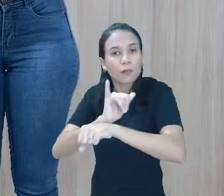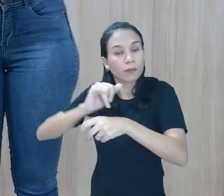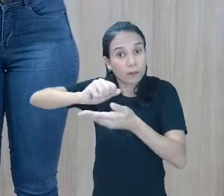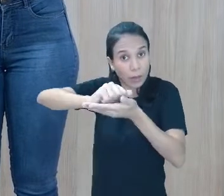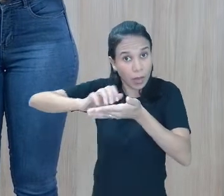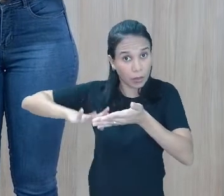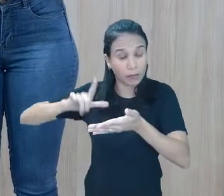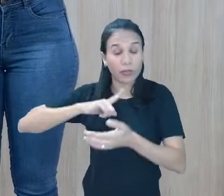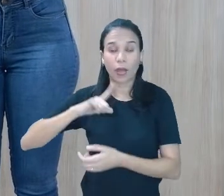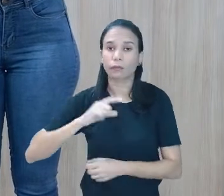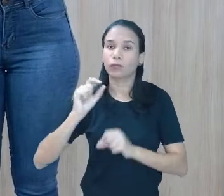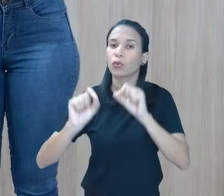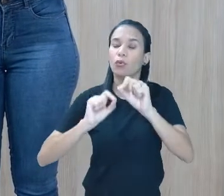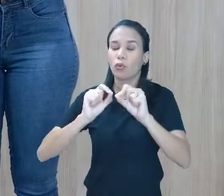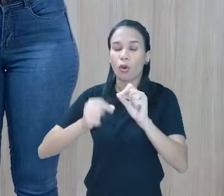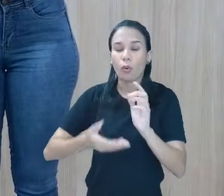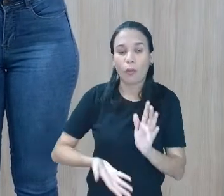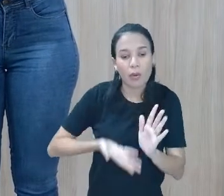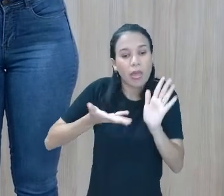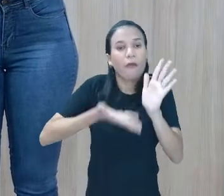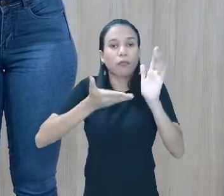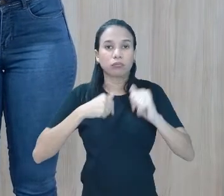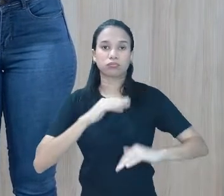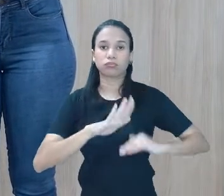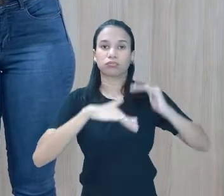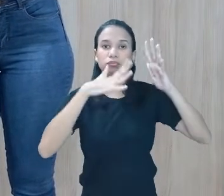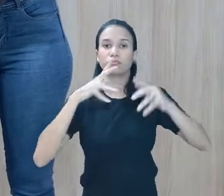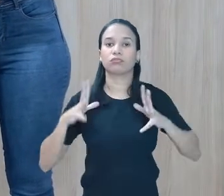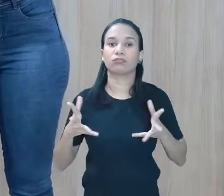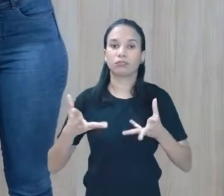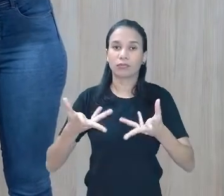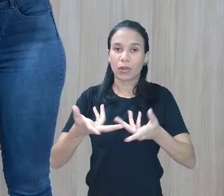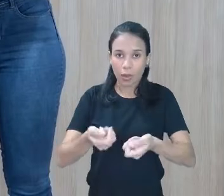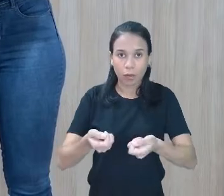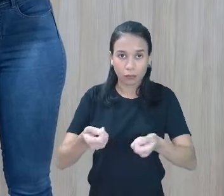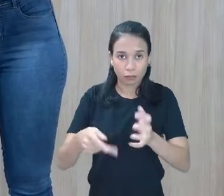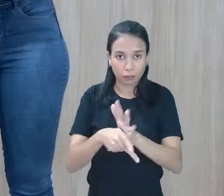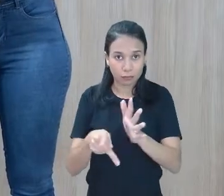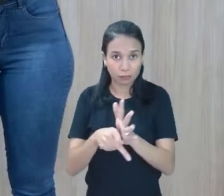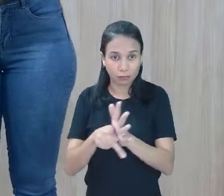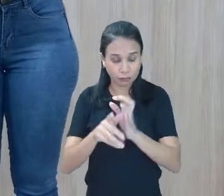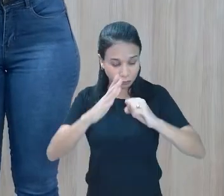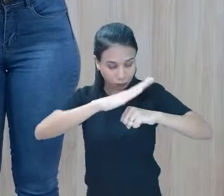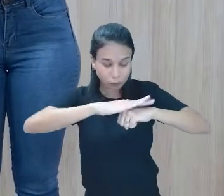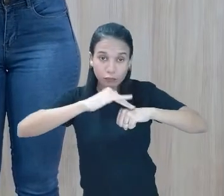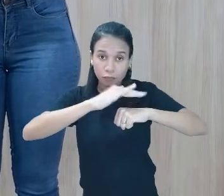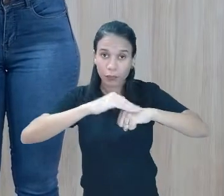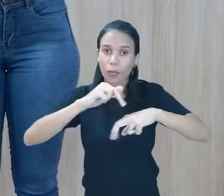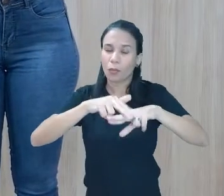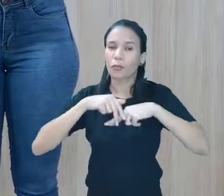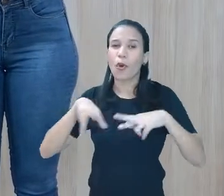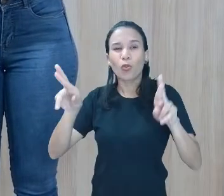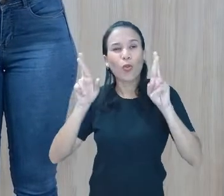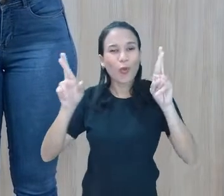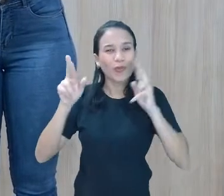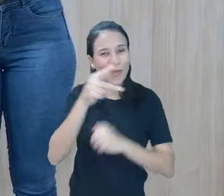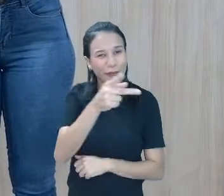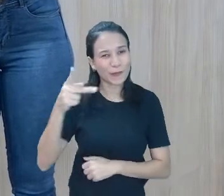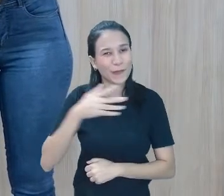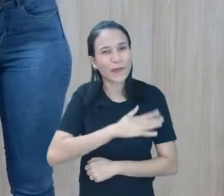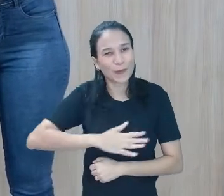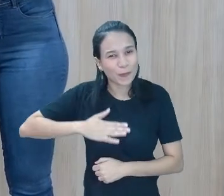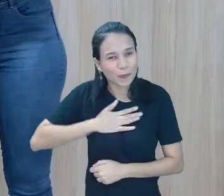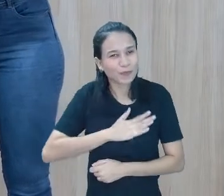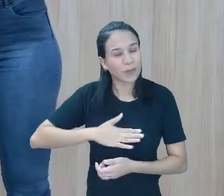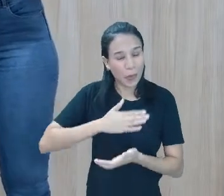atividades que precipitam o desenvolvimento de habilidades relacionadas aos afetos. Então, eu espero que vocês gostem e